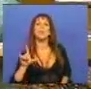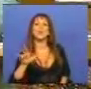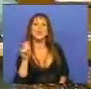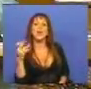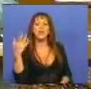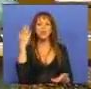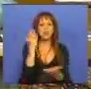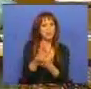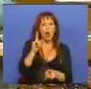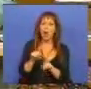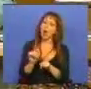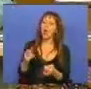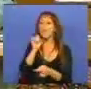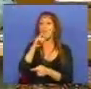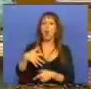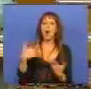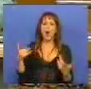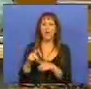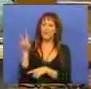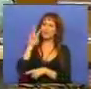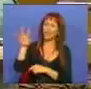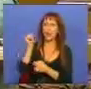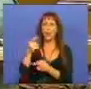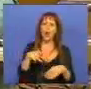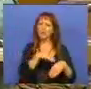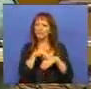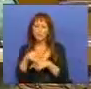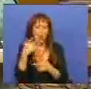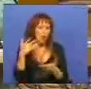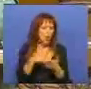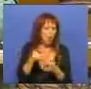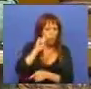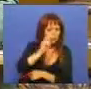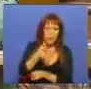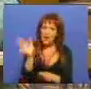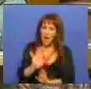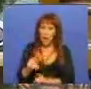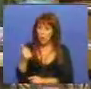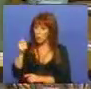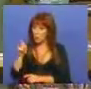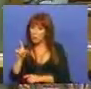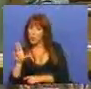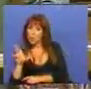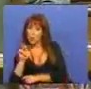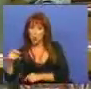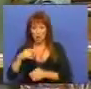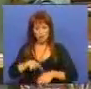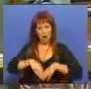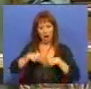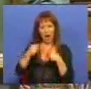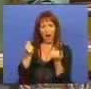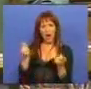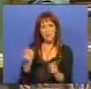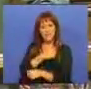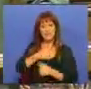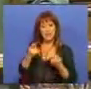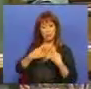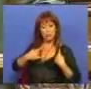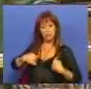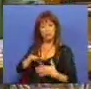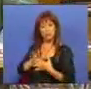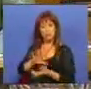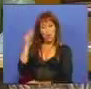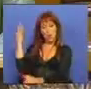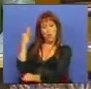é apenas o que dele se pode ler em qualquer guia turístico. O Bolhão é a alma da cidade, é o coração do